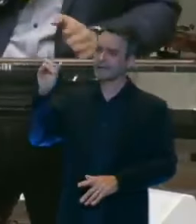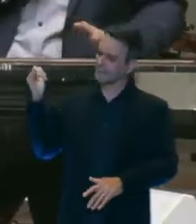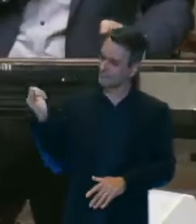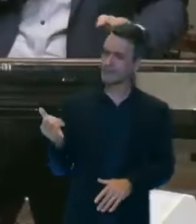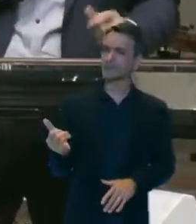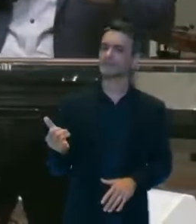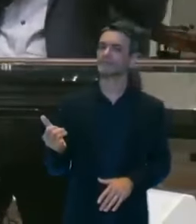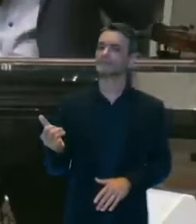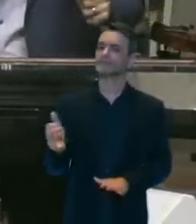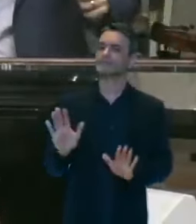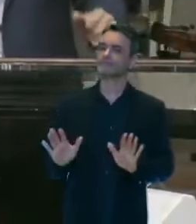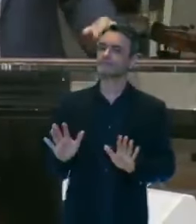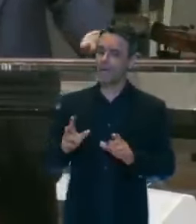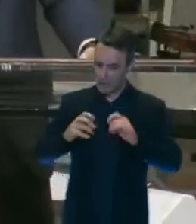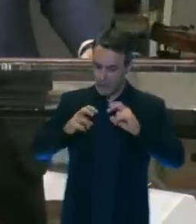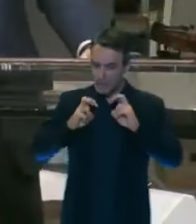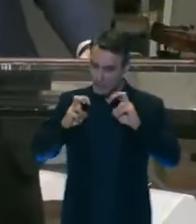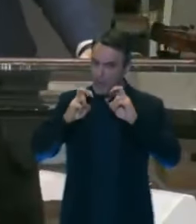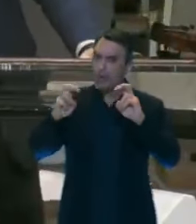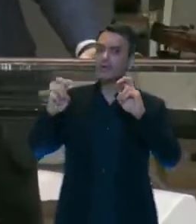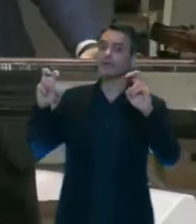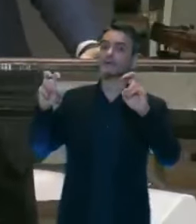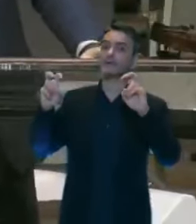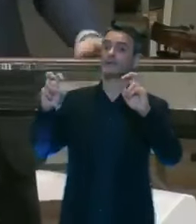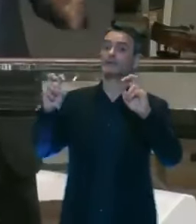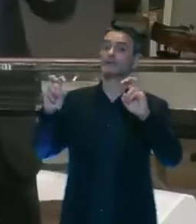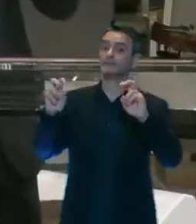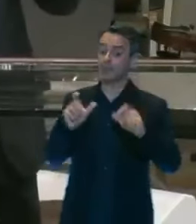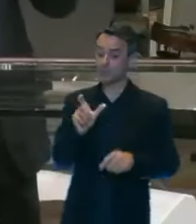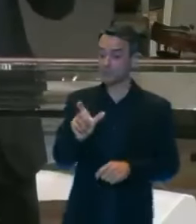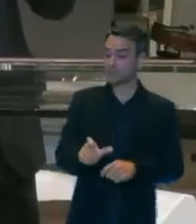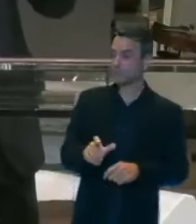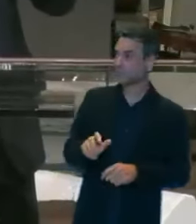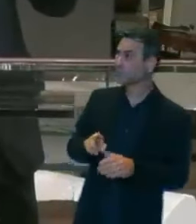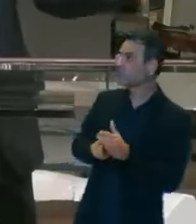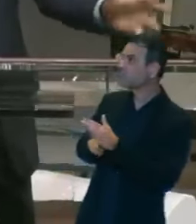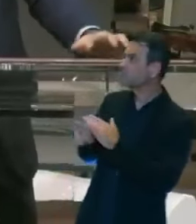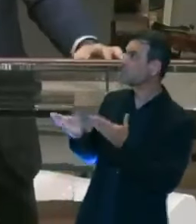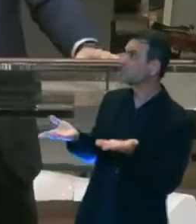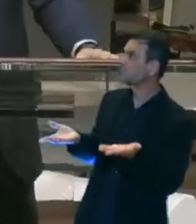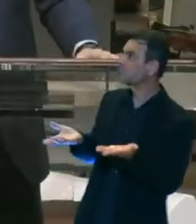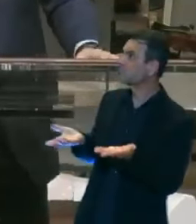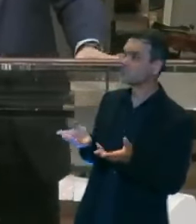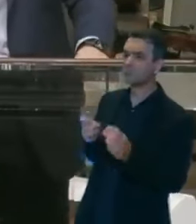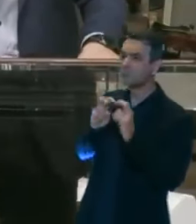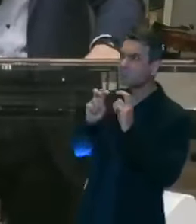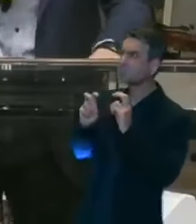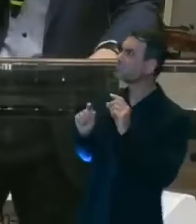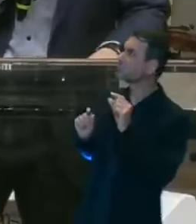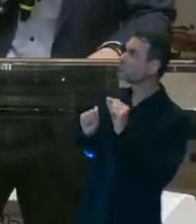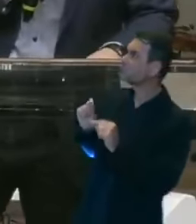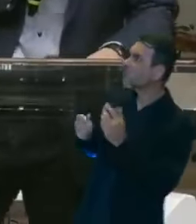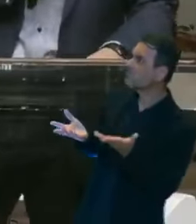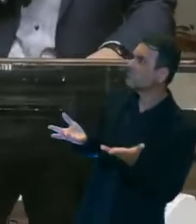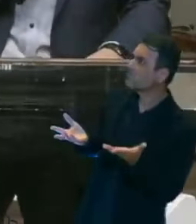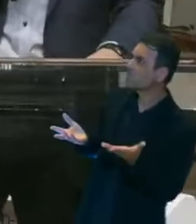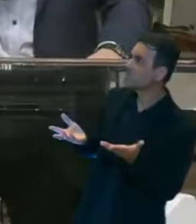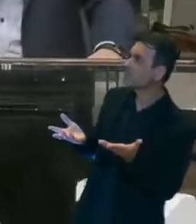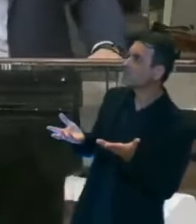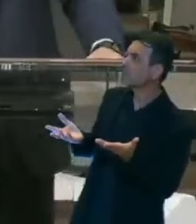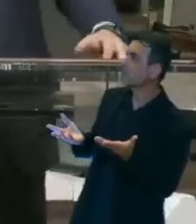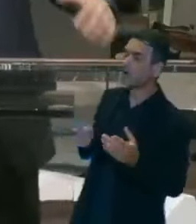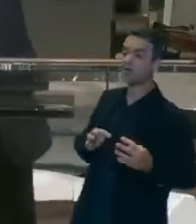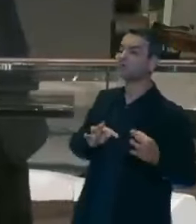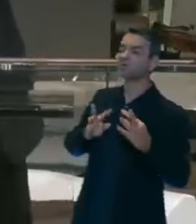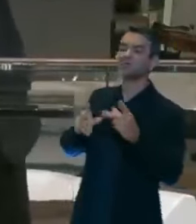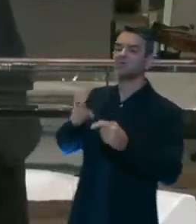voz diz: proclame. E alguém pergunta: que hei de proclamar? Toda a humanidade é